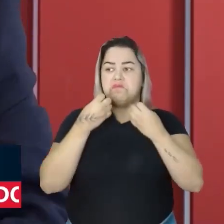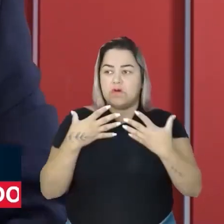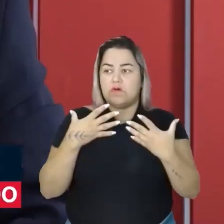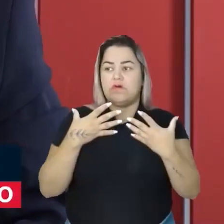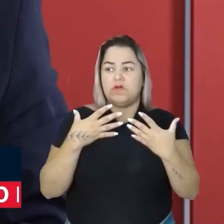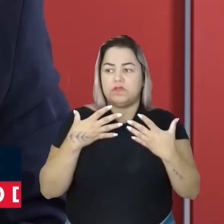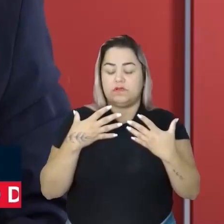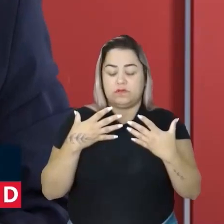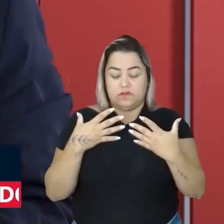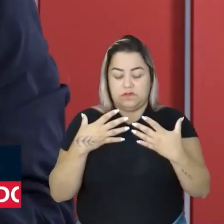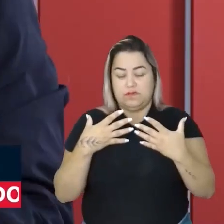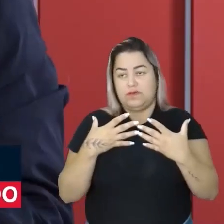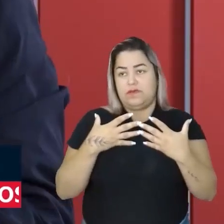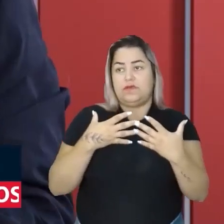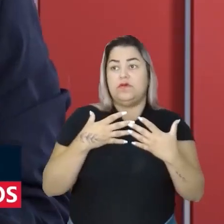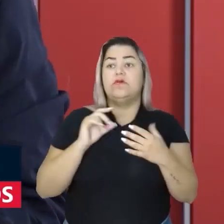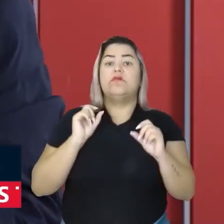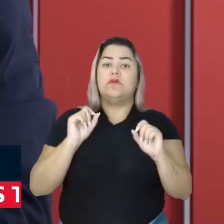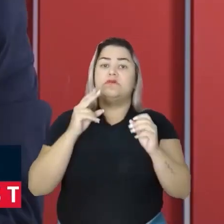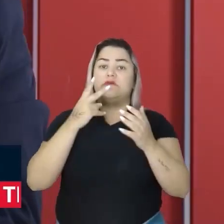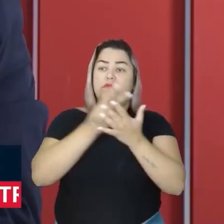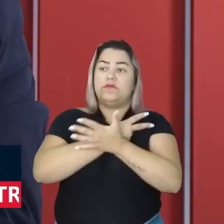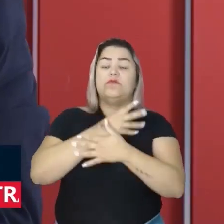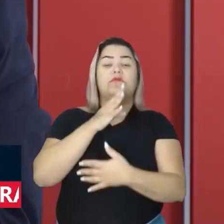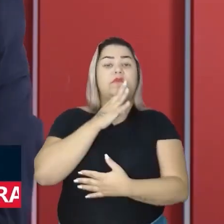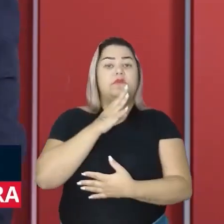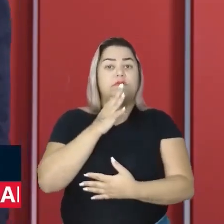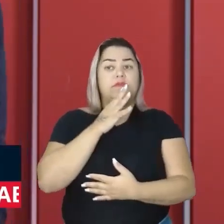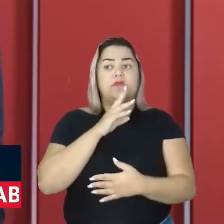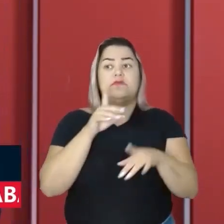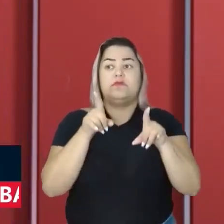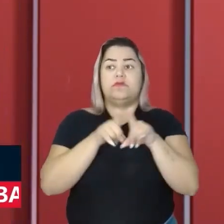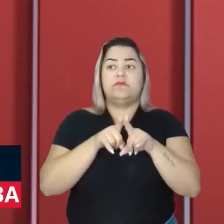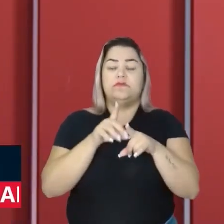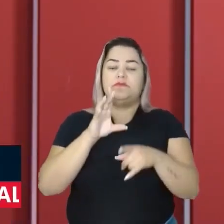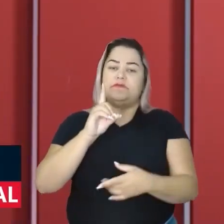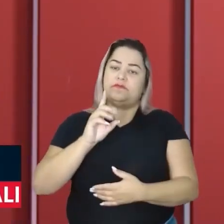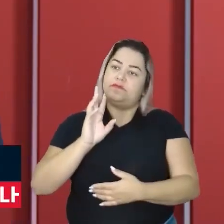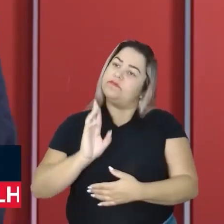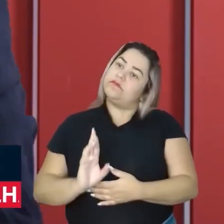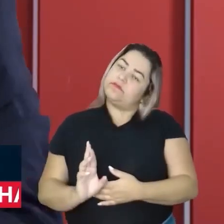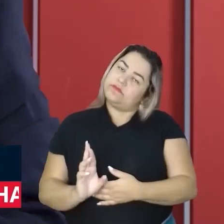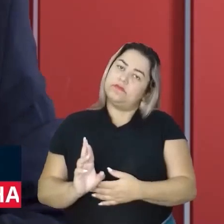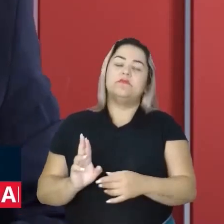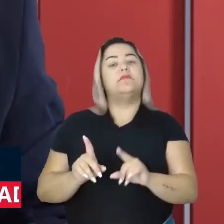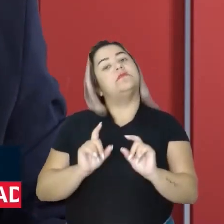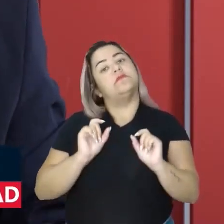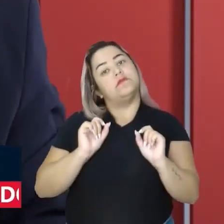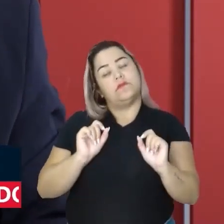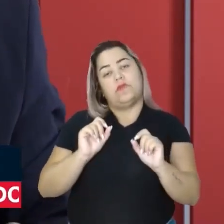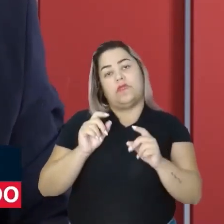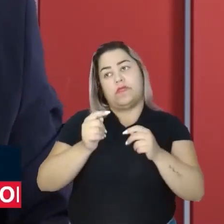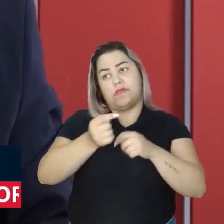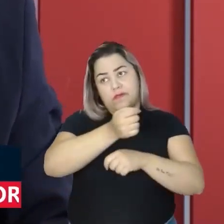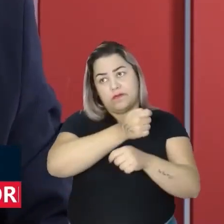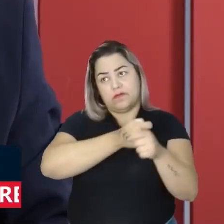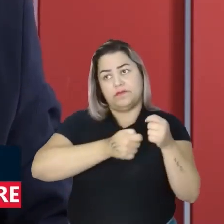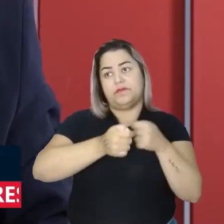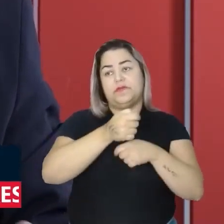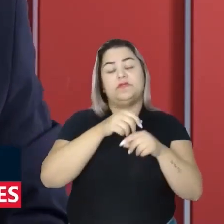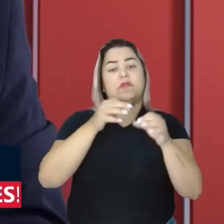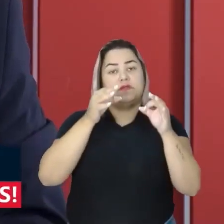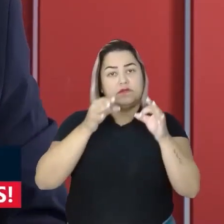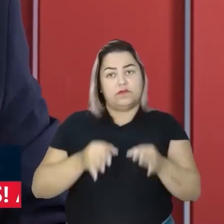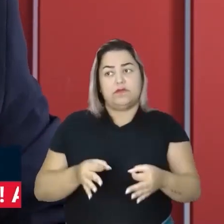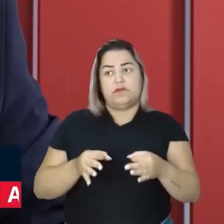né? O que é isso? É o reconhecimento, digamos assim, do outro lado, inclusive, né, do mercado, de que a economia está dando